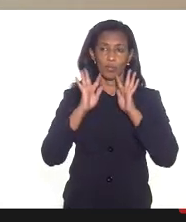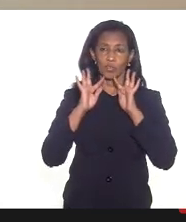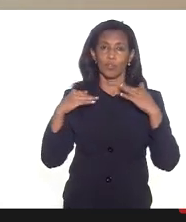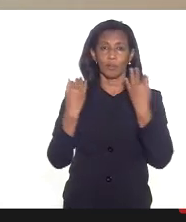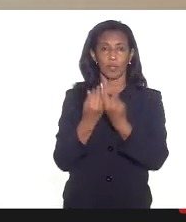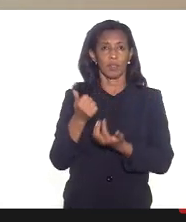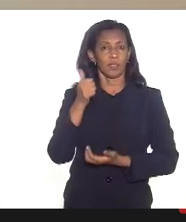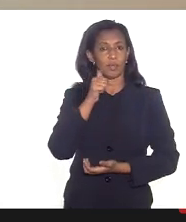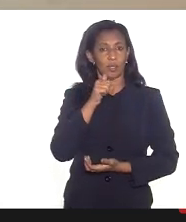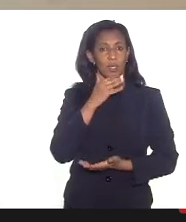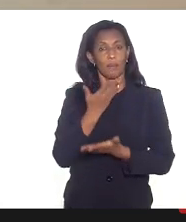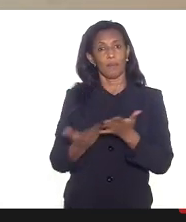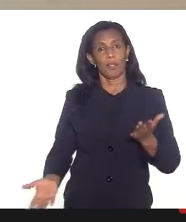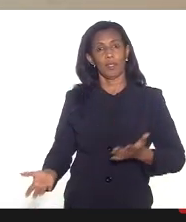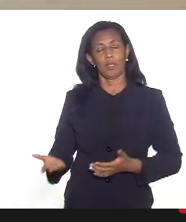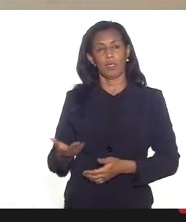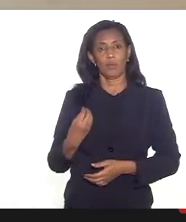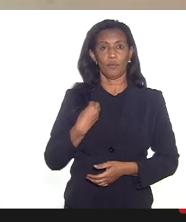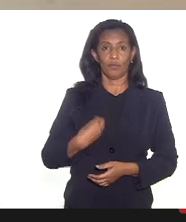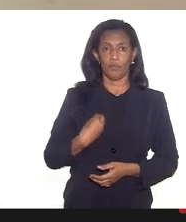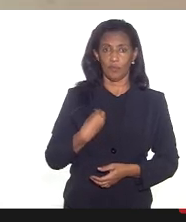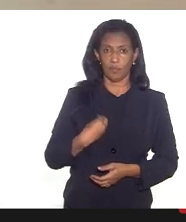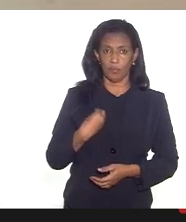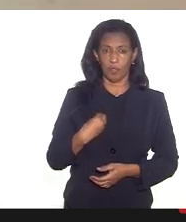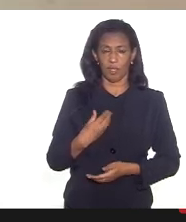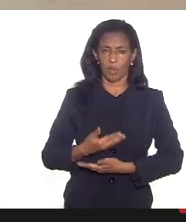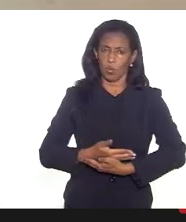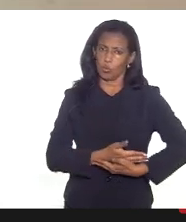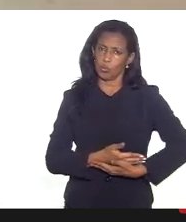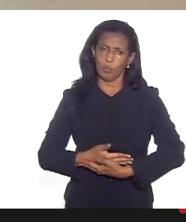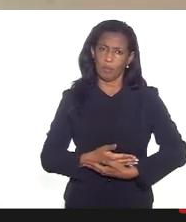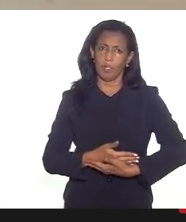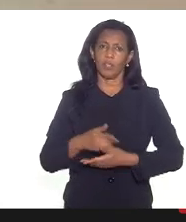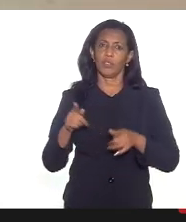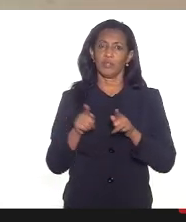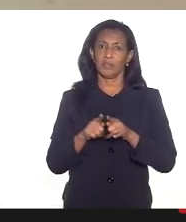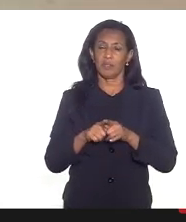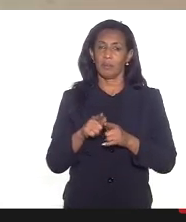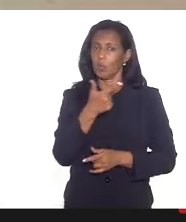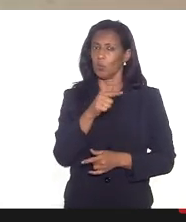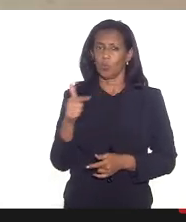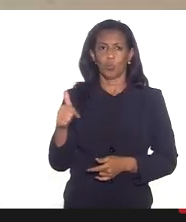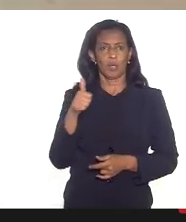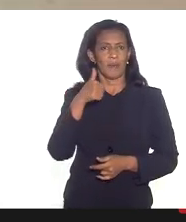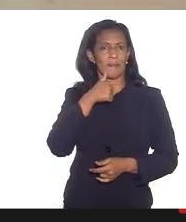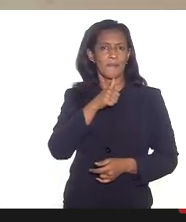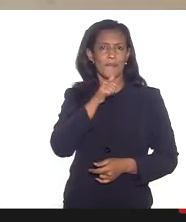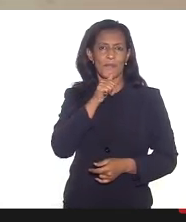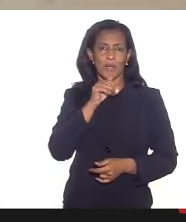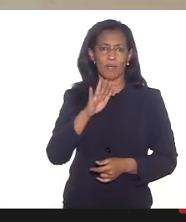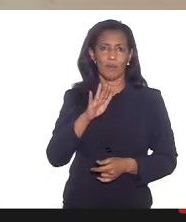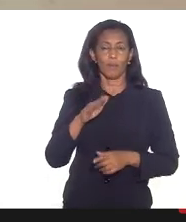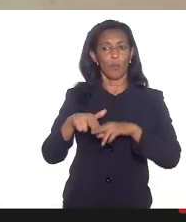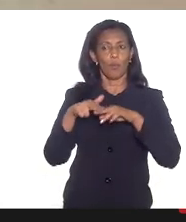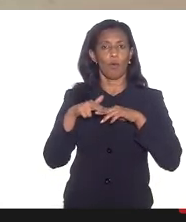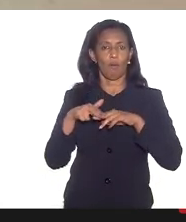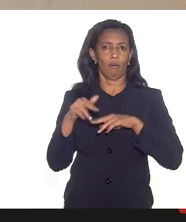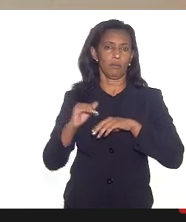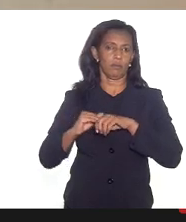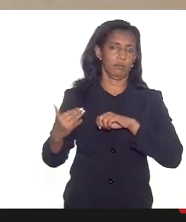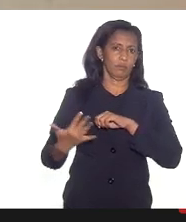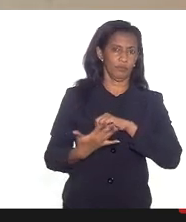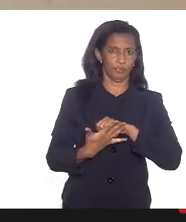famílias das mulheres perderam suas vidas e com os bebês que chegaram ao fim da sua história trágica da convites